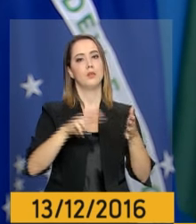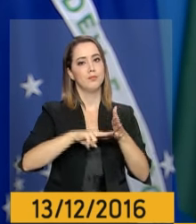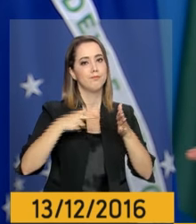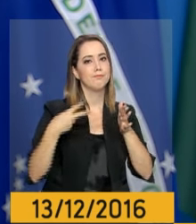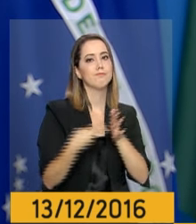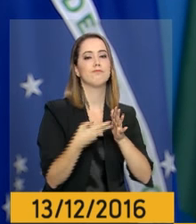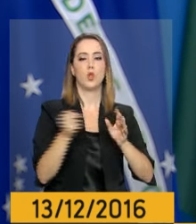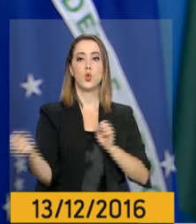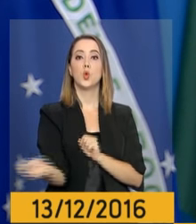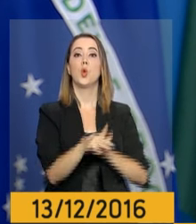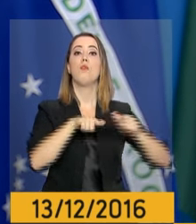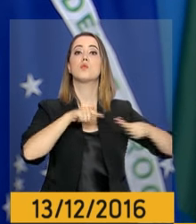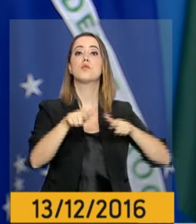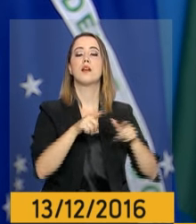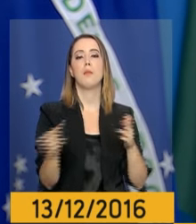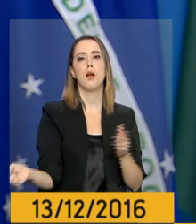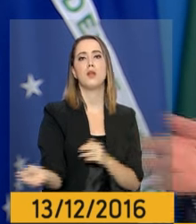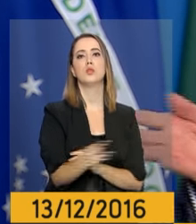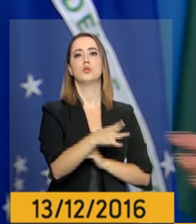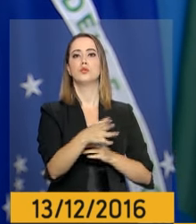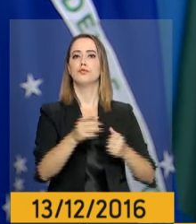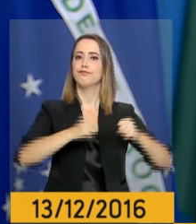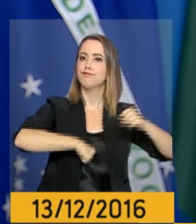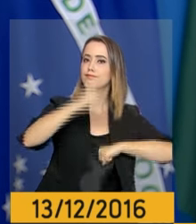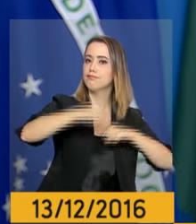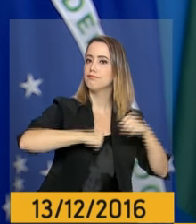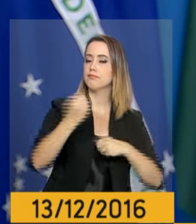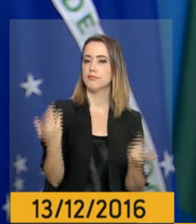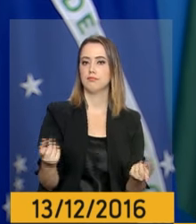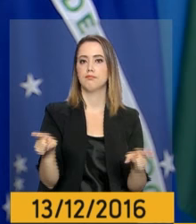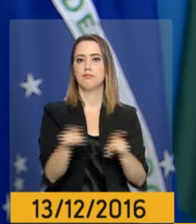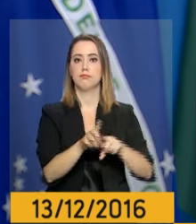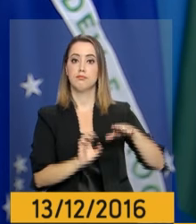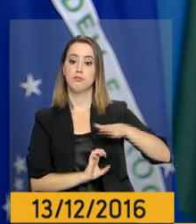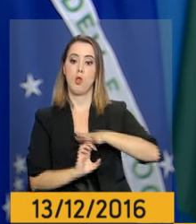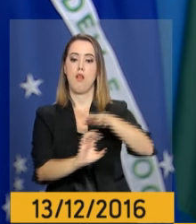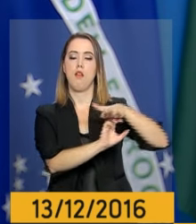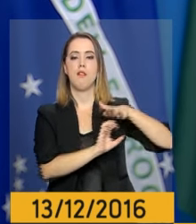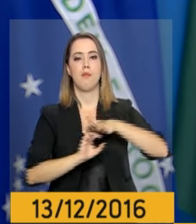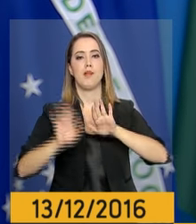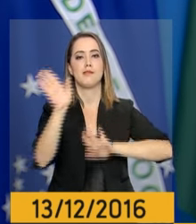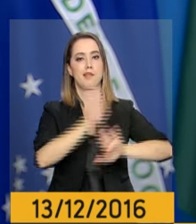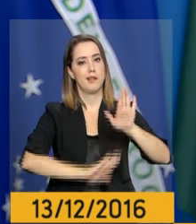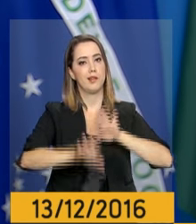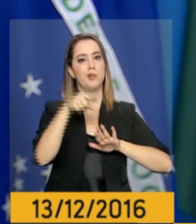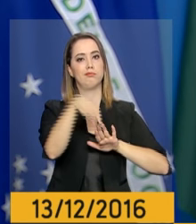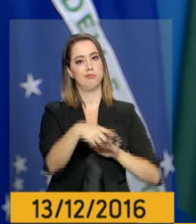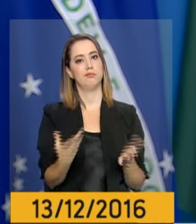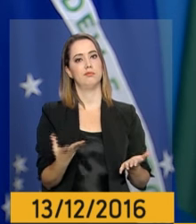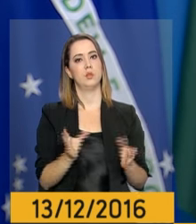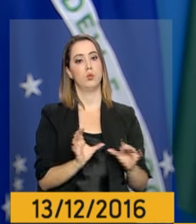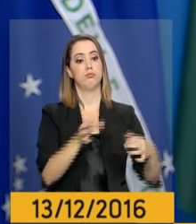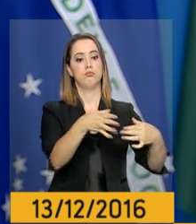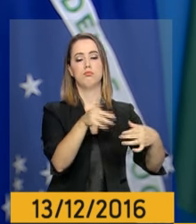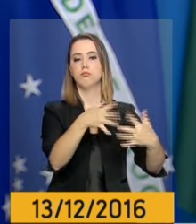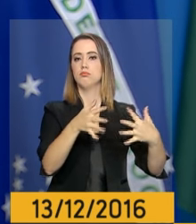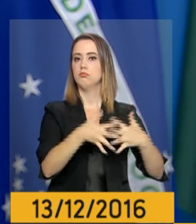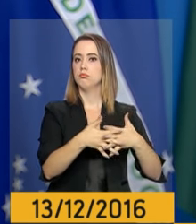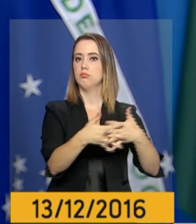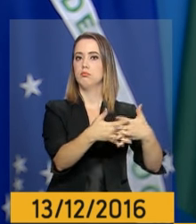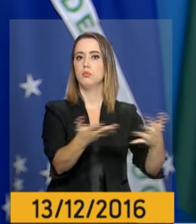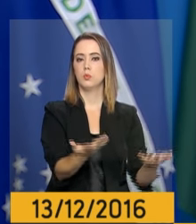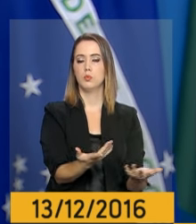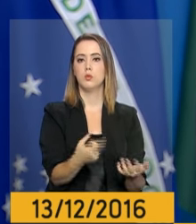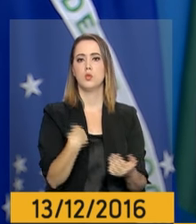confecção, da feitura de caminhões nas empresas que cuidam eh dessa matéria.